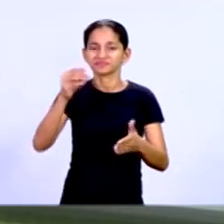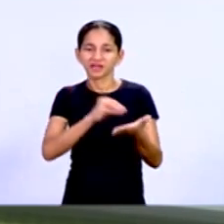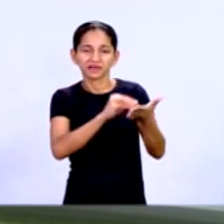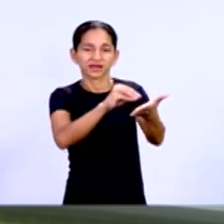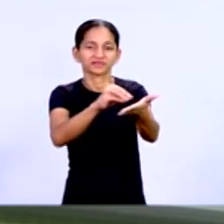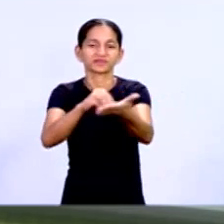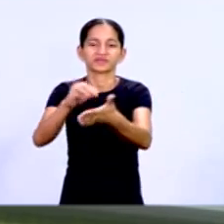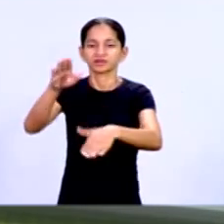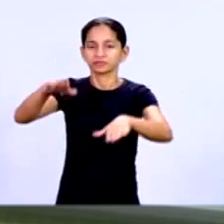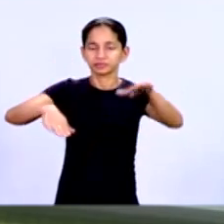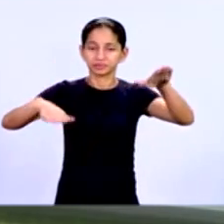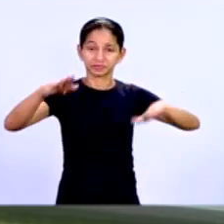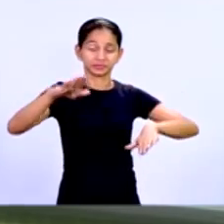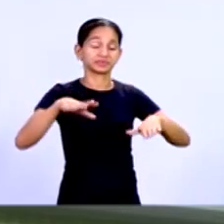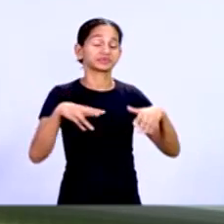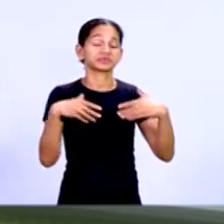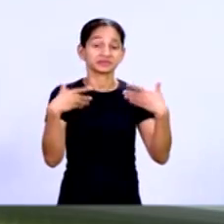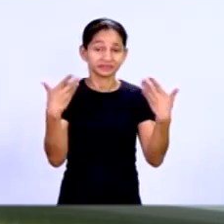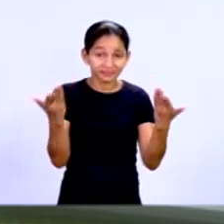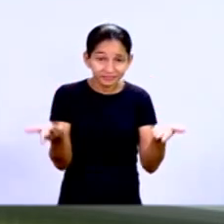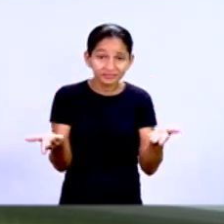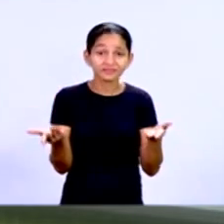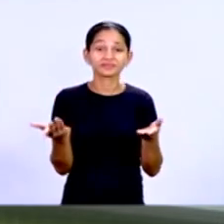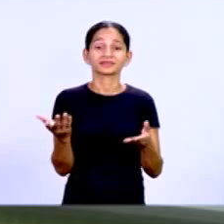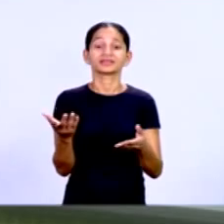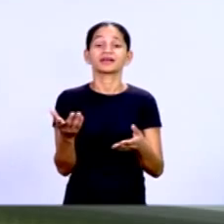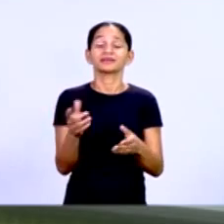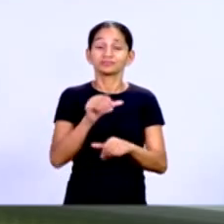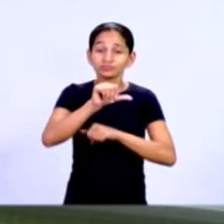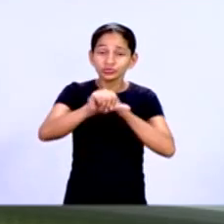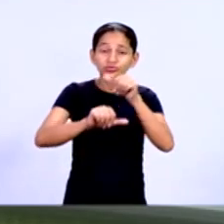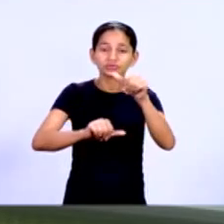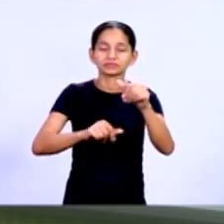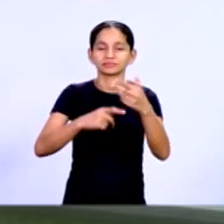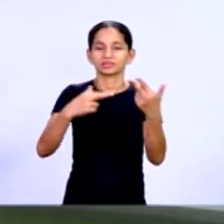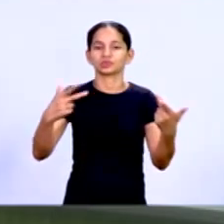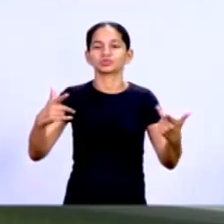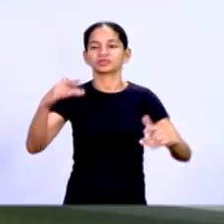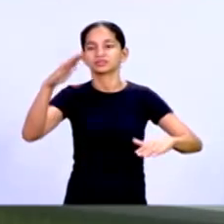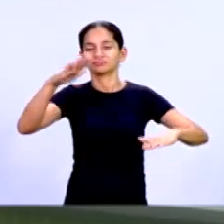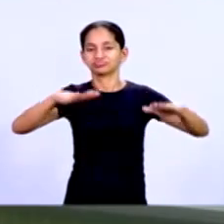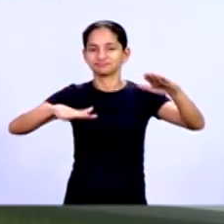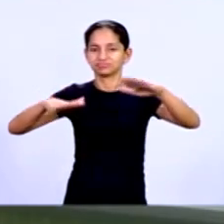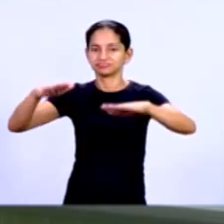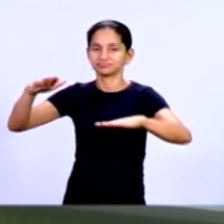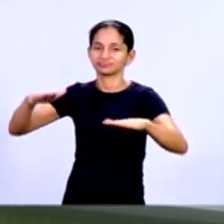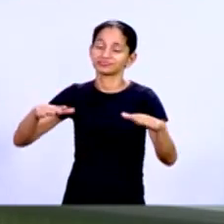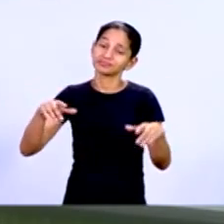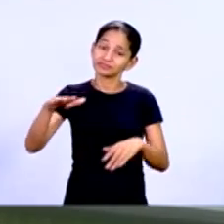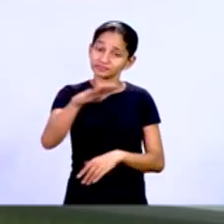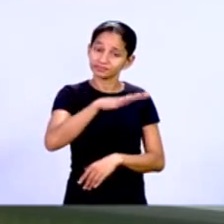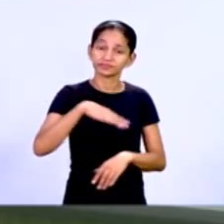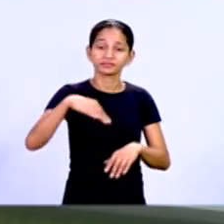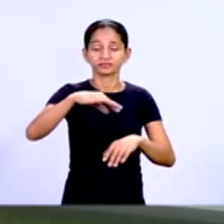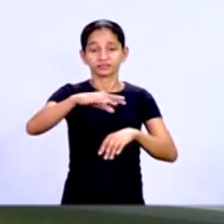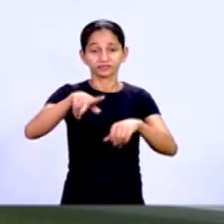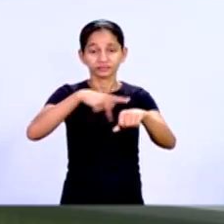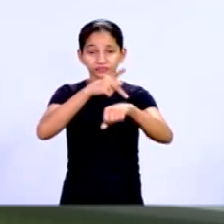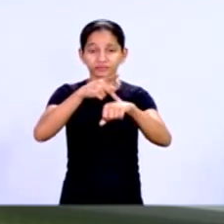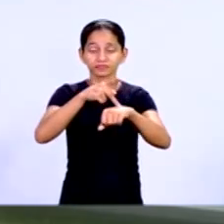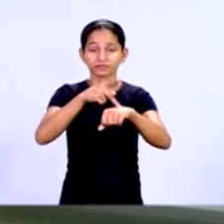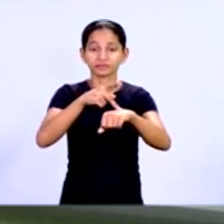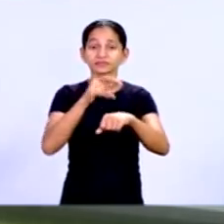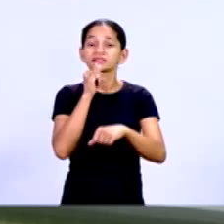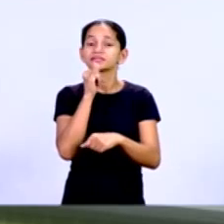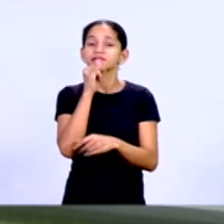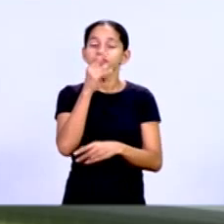estrangeiro dos países, a economia abala, né? Então, qualquer país que tenha uma realidade dessa de